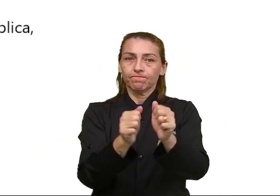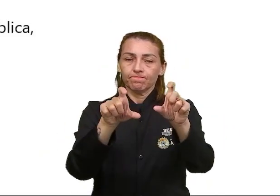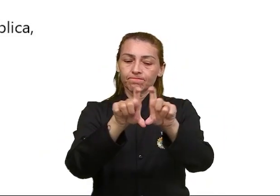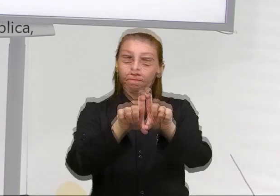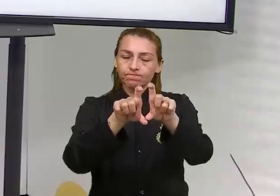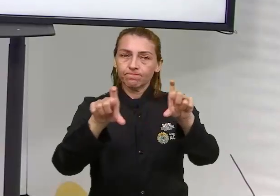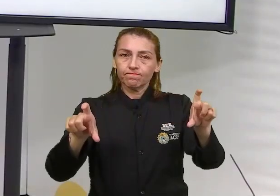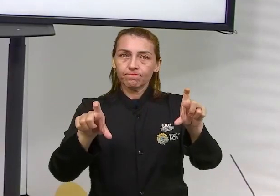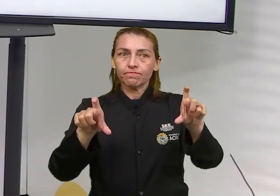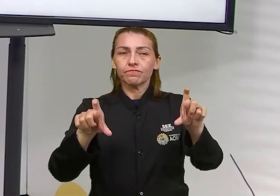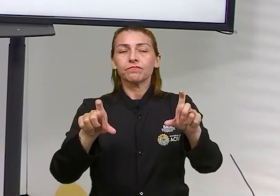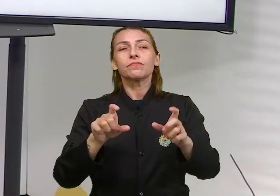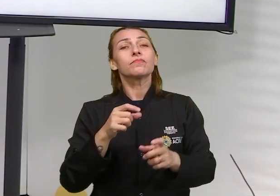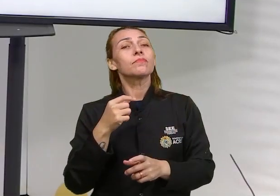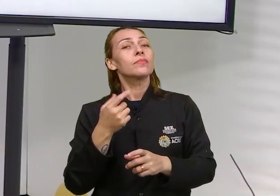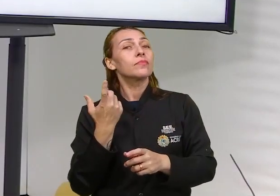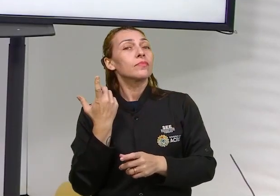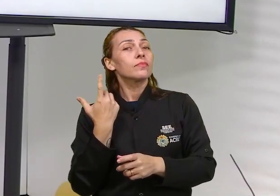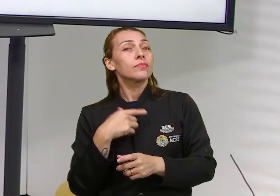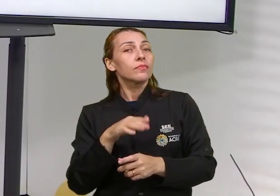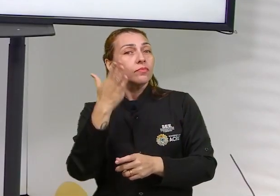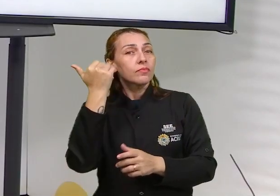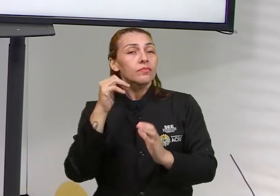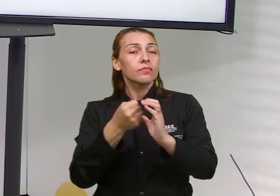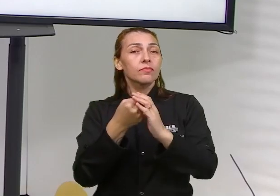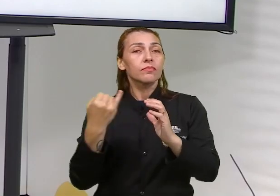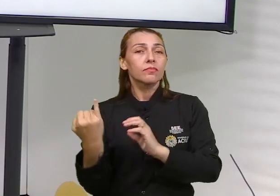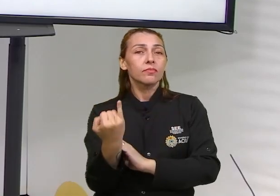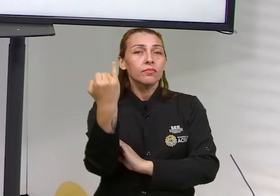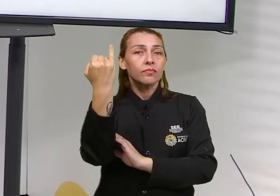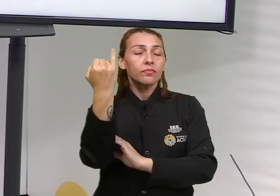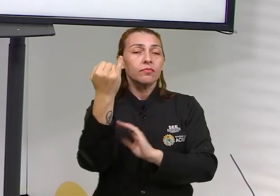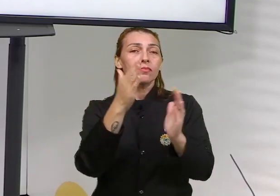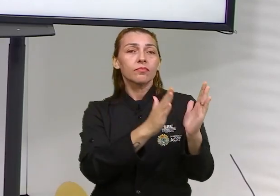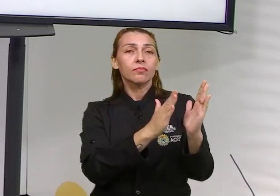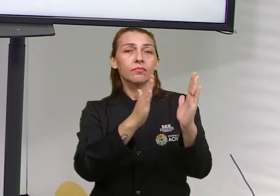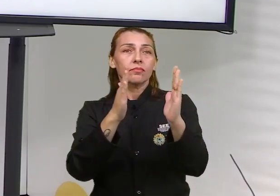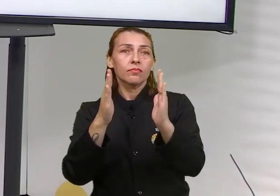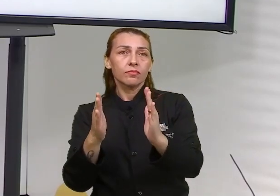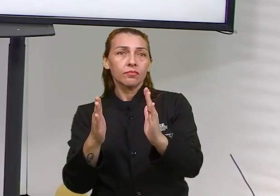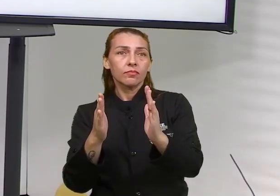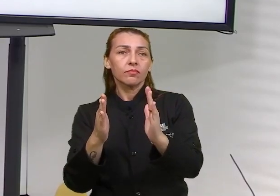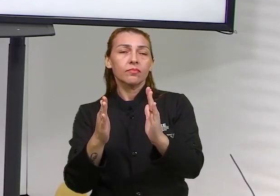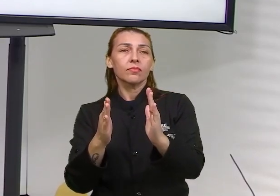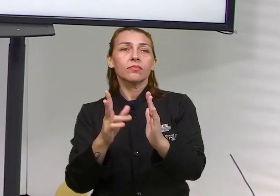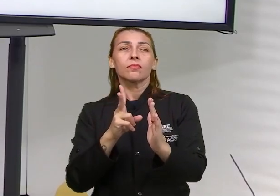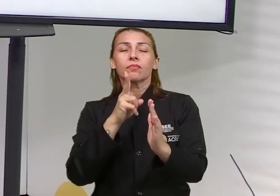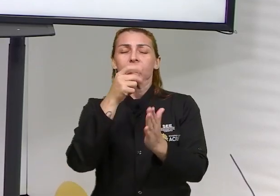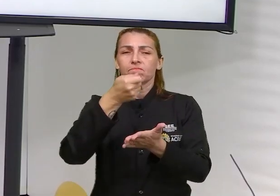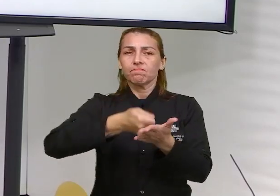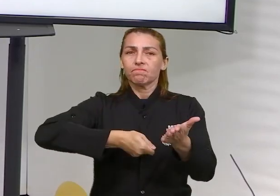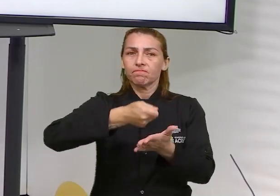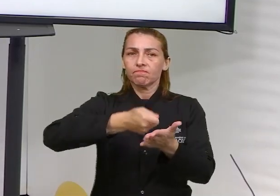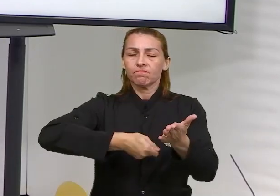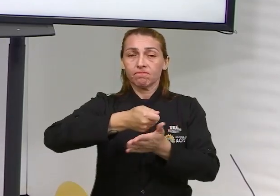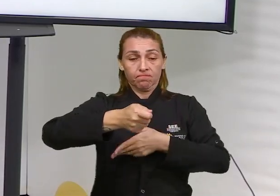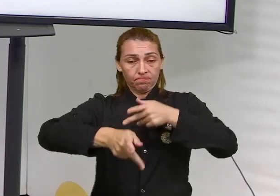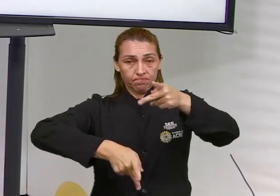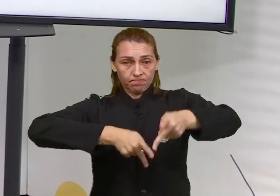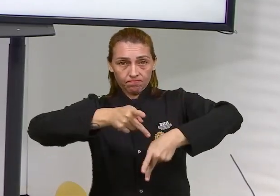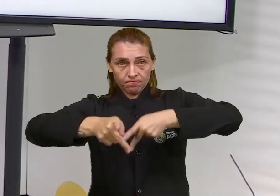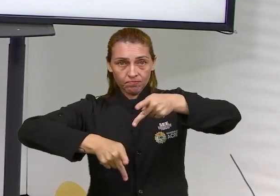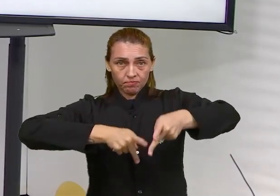do José Moreira de Carvalho, a gente chega a uma característica importante desse período, que foi a forte resistência dos populares.